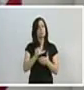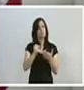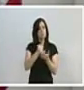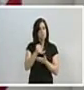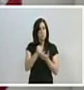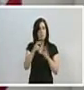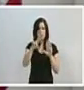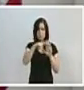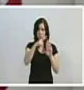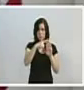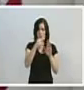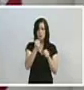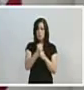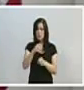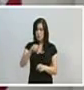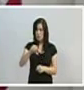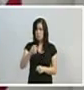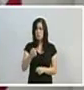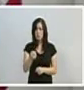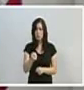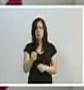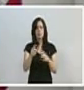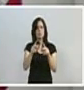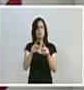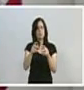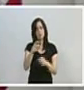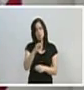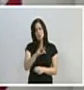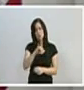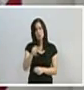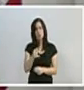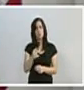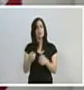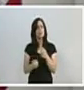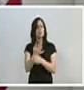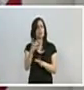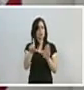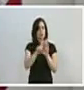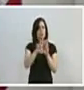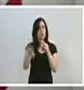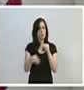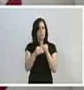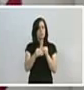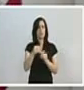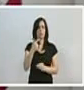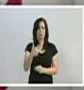nesta resolução de 98 da Corregedoria, eu produzi a Lei Complementar